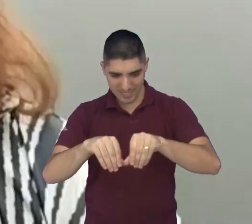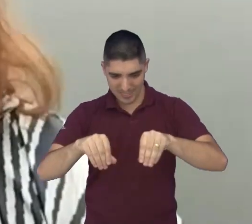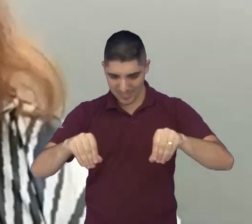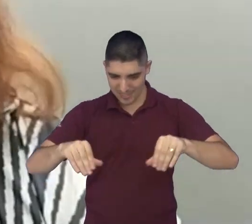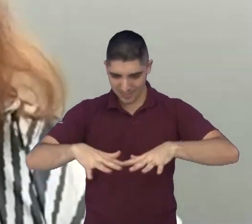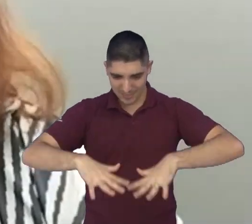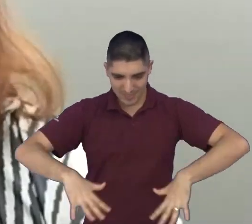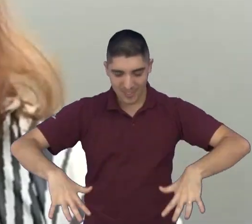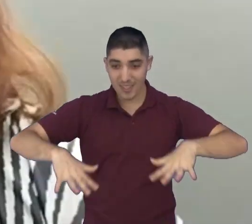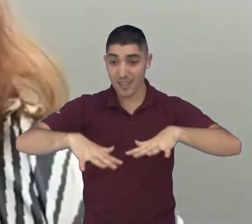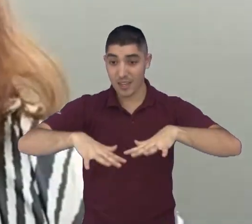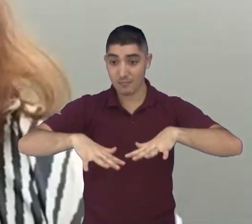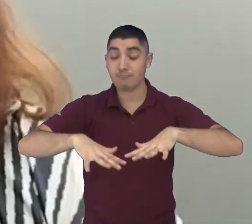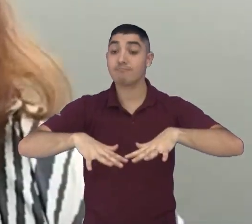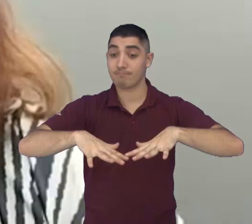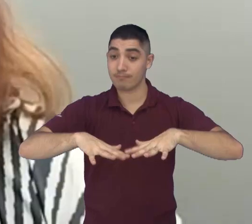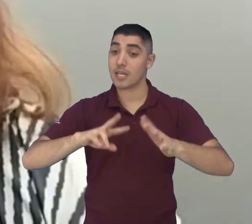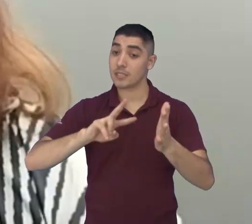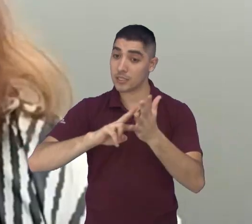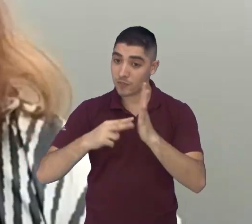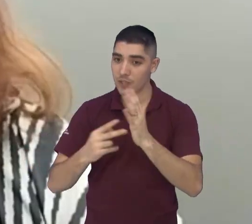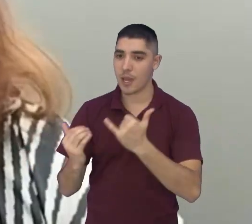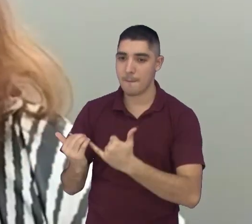reflete como um patrimônio a ser preservado.